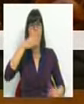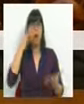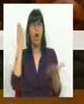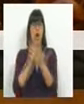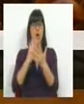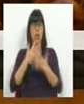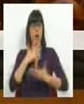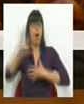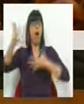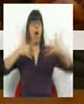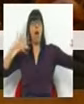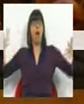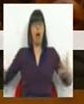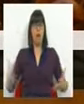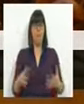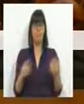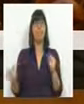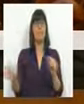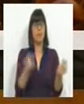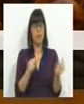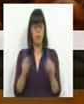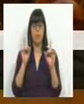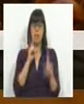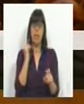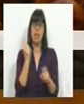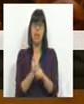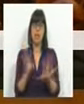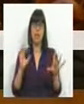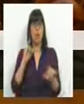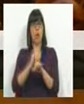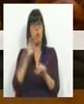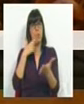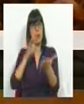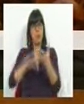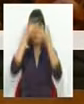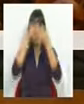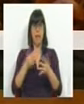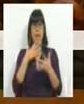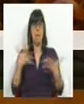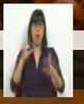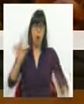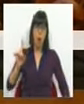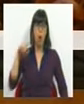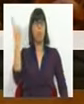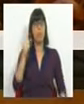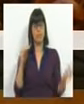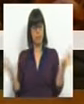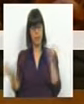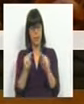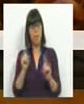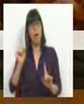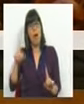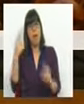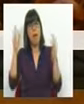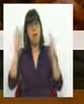escolas faustosas. O debate exigia outra seriedade da maioria. O debate